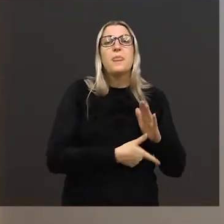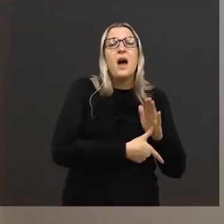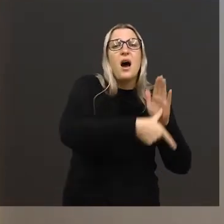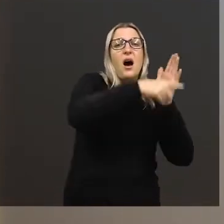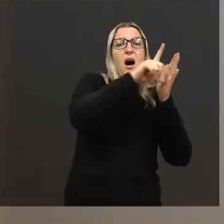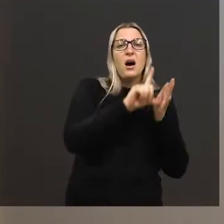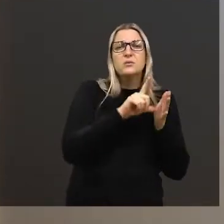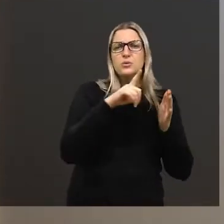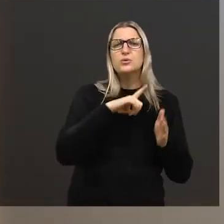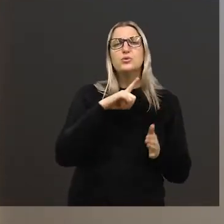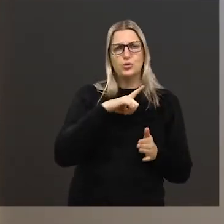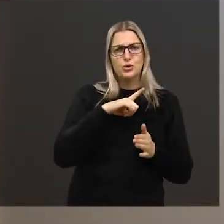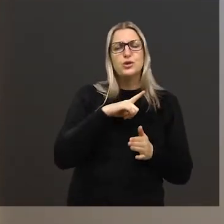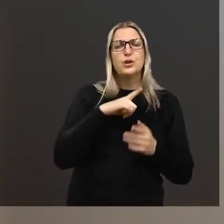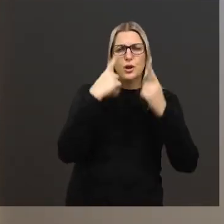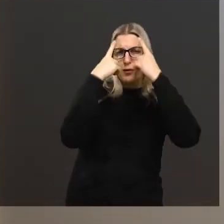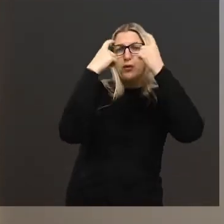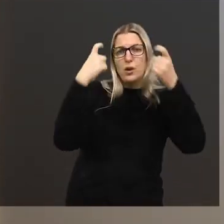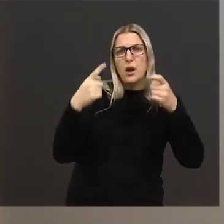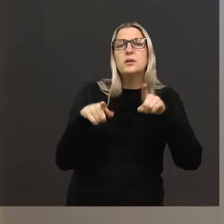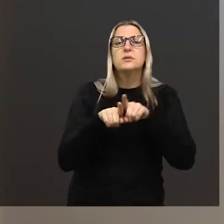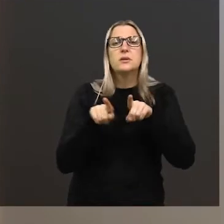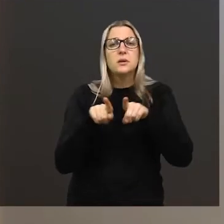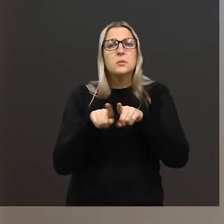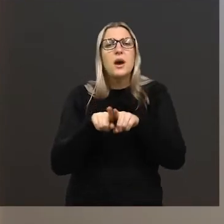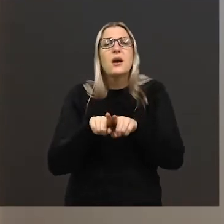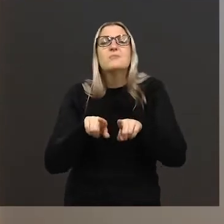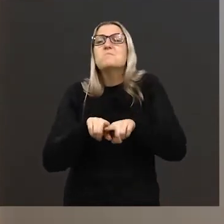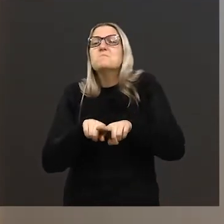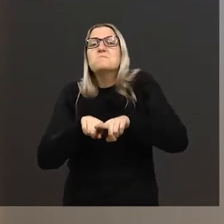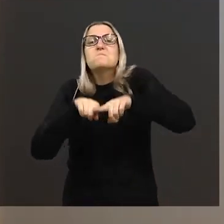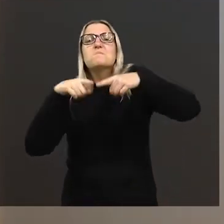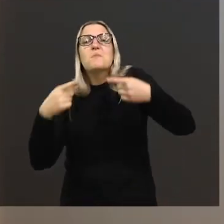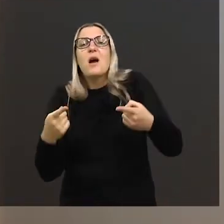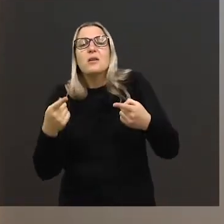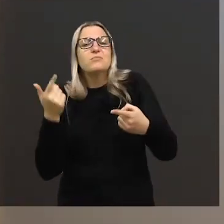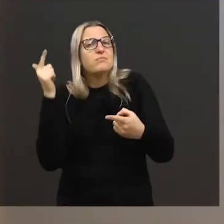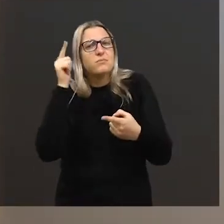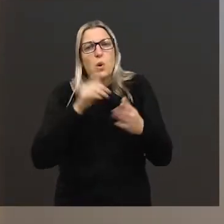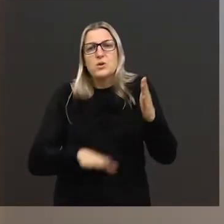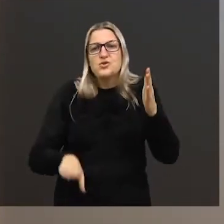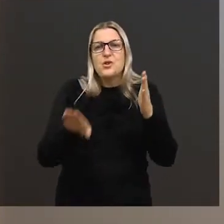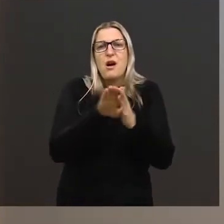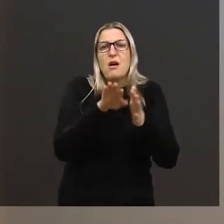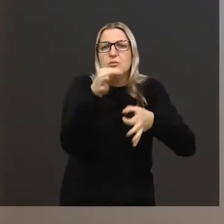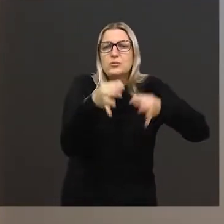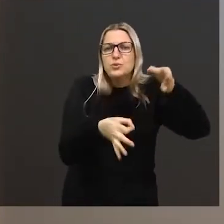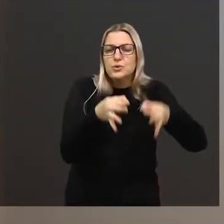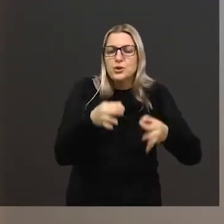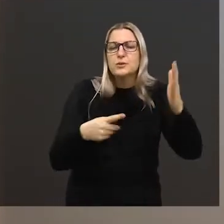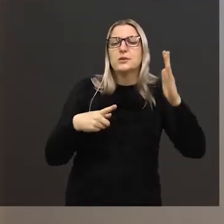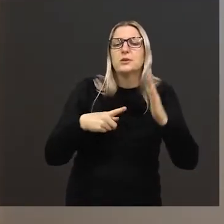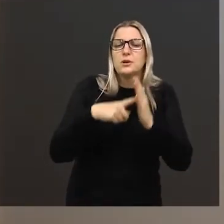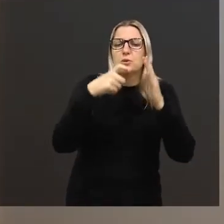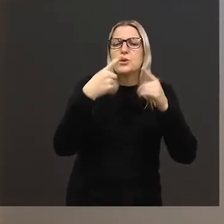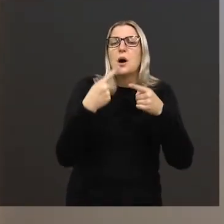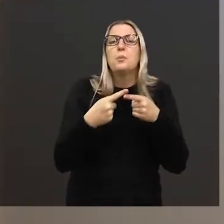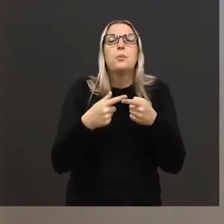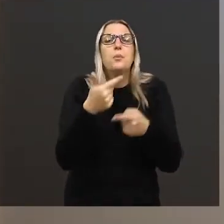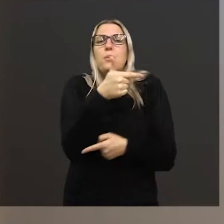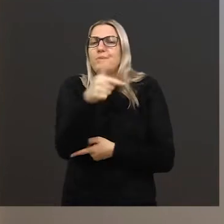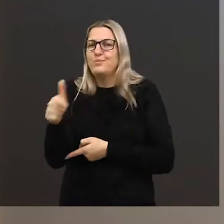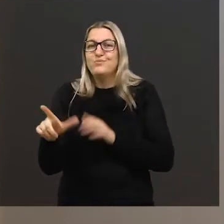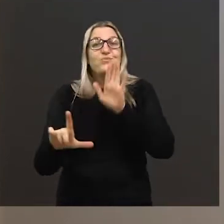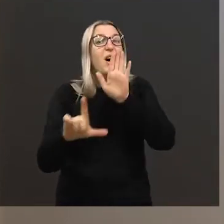né, é que realmente essas mulheres, elas estavam sofrendo a violência, mas elas não chegavam até a justiça, porque